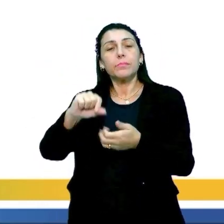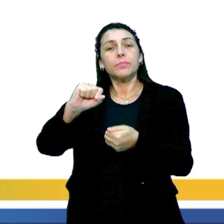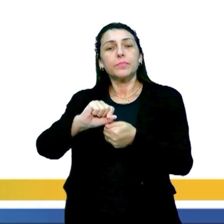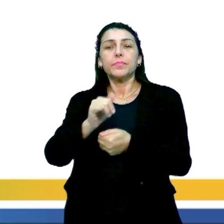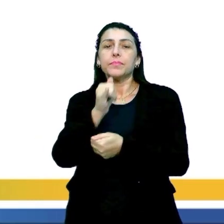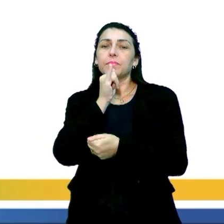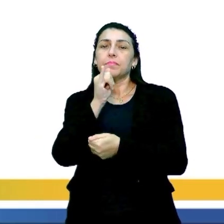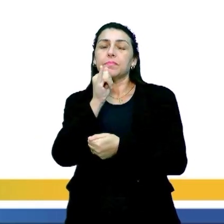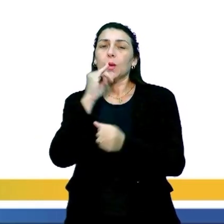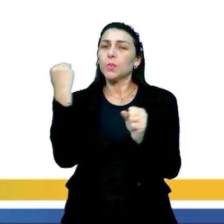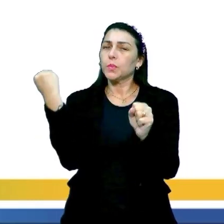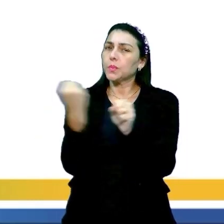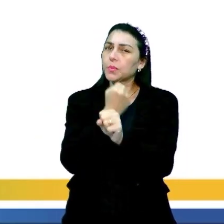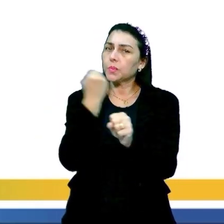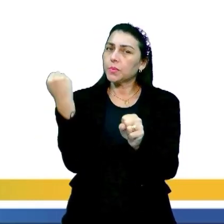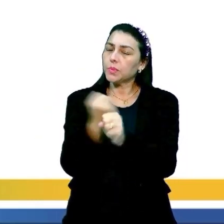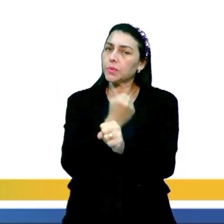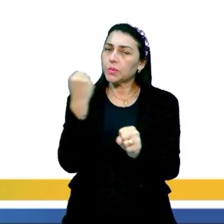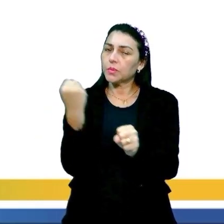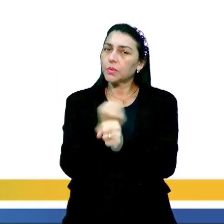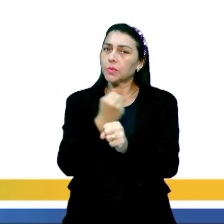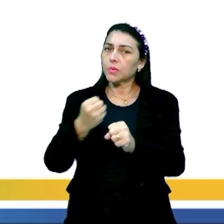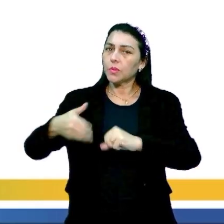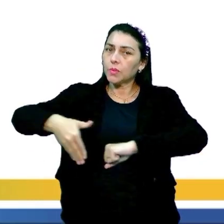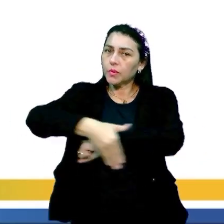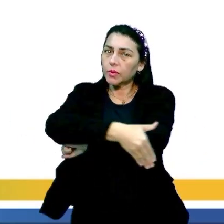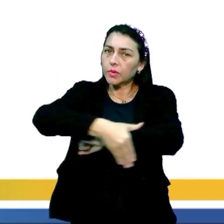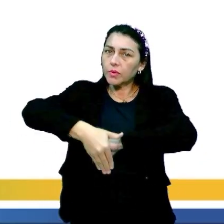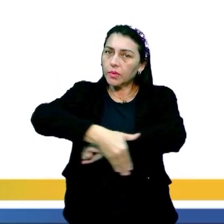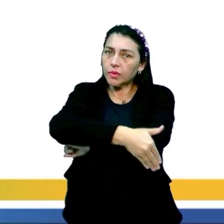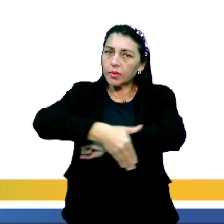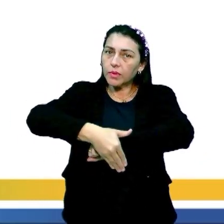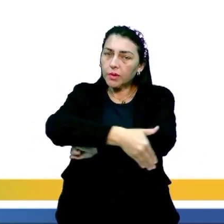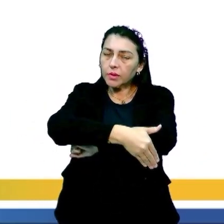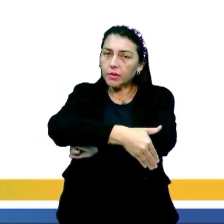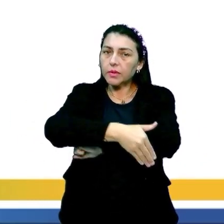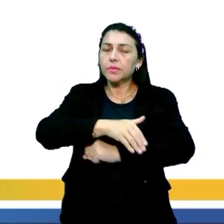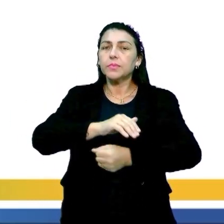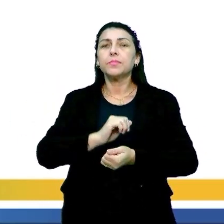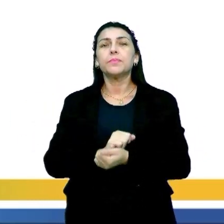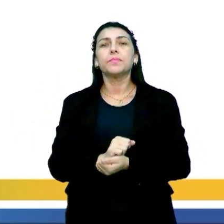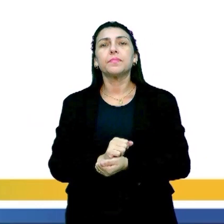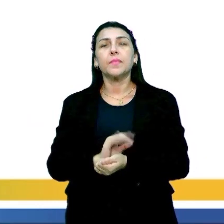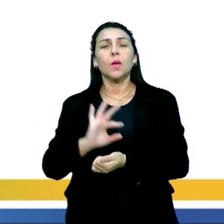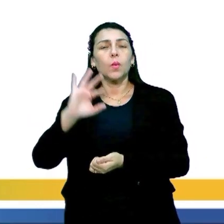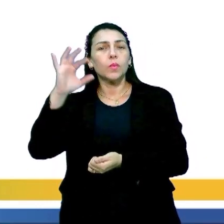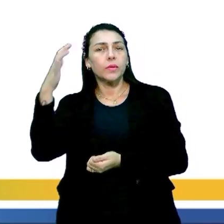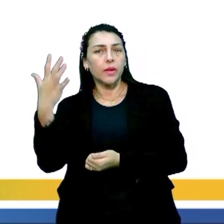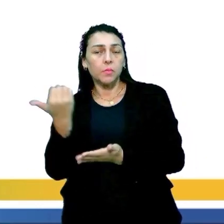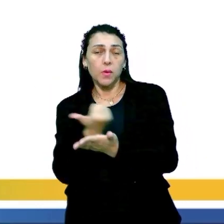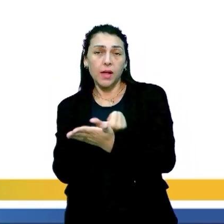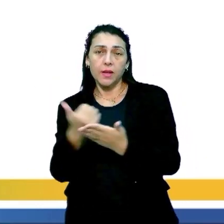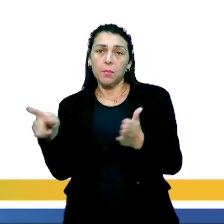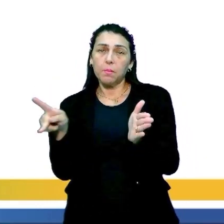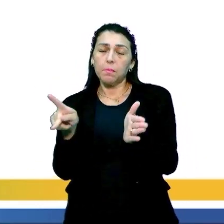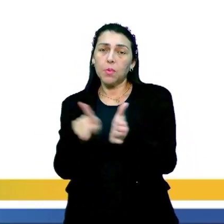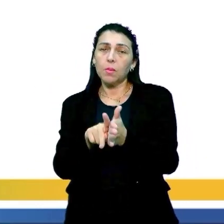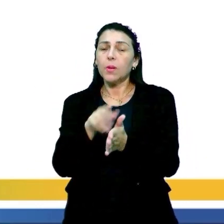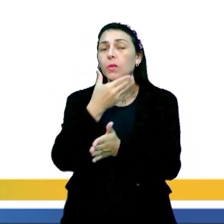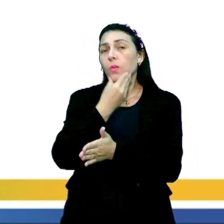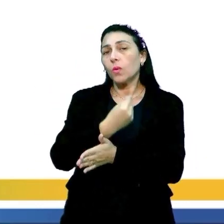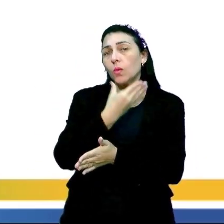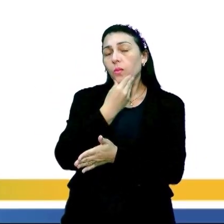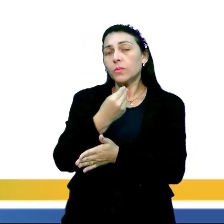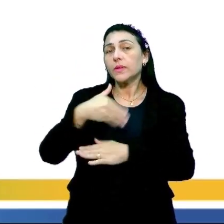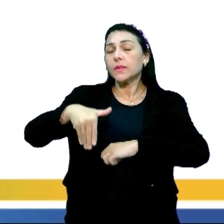Por exemplo, a construção de uma estrada, ela ocorre por ação humana. E